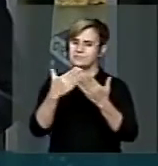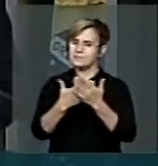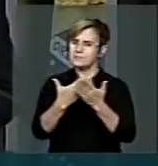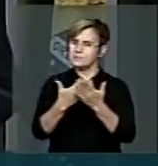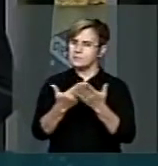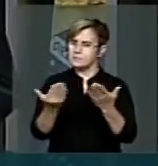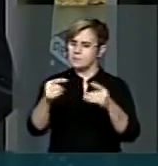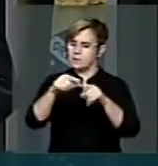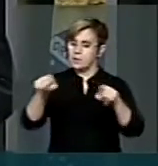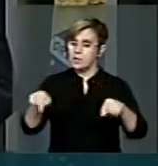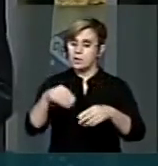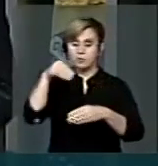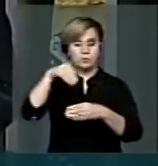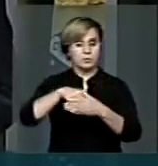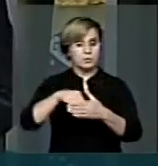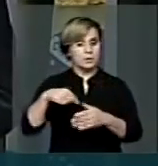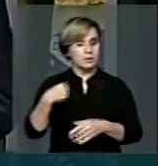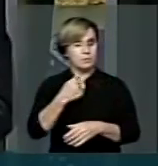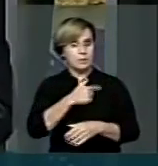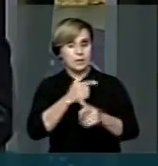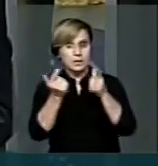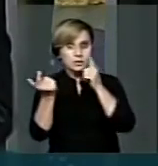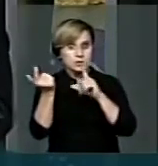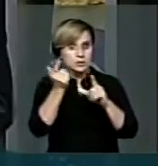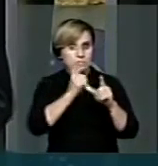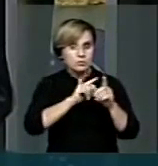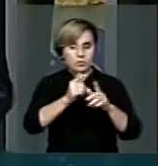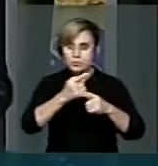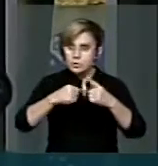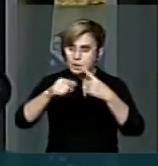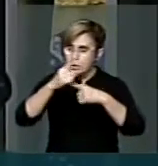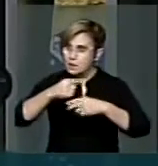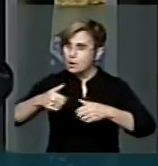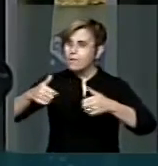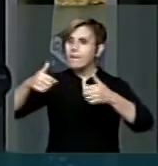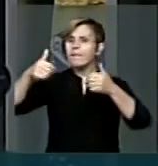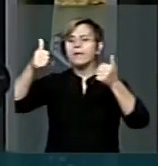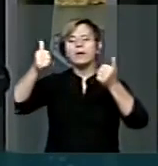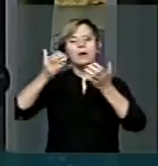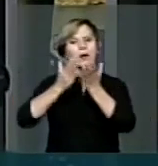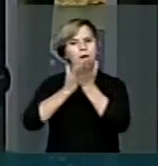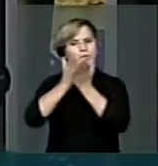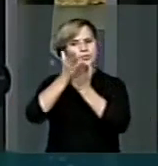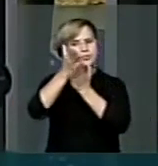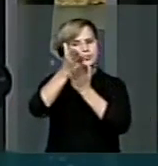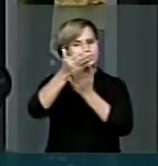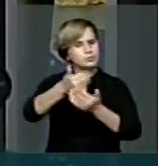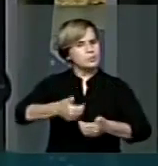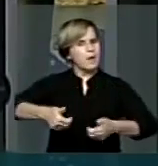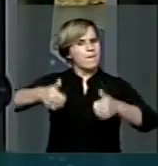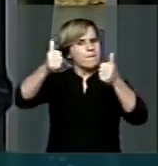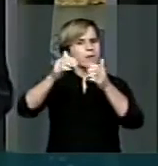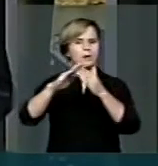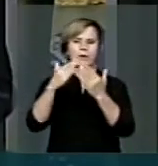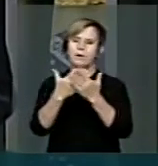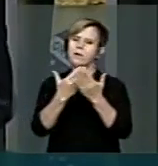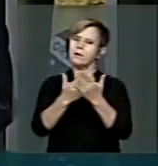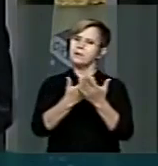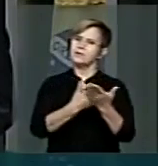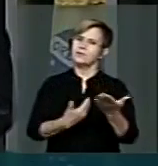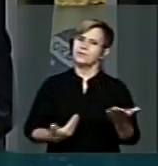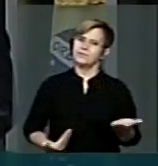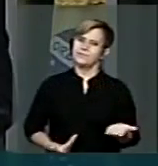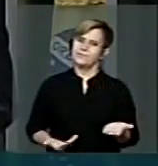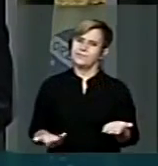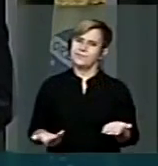nós pudéssemos dar passos hoje imprescindíveis na direção da qualidade da escola pública. Diante